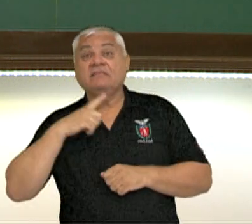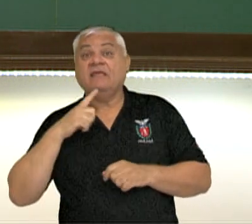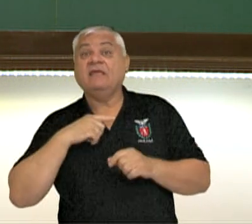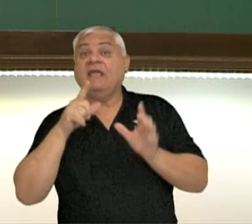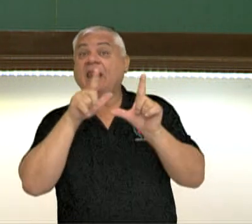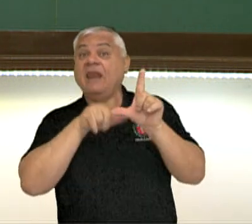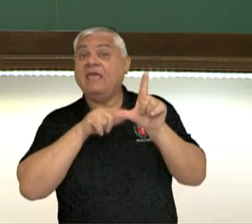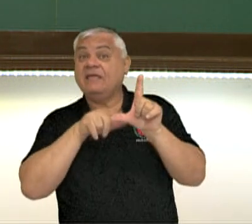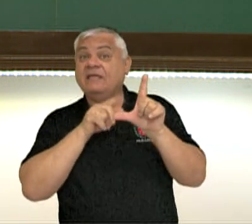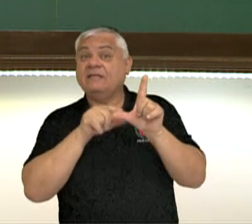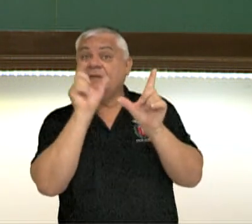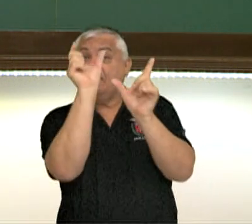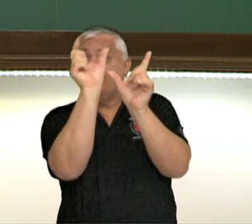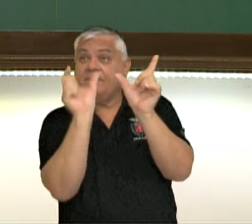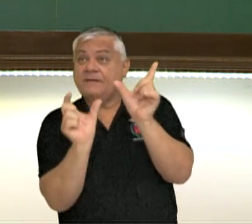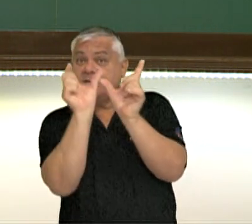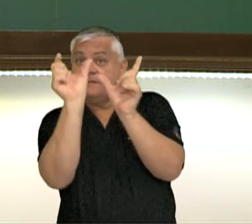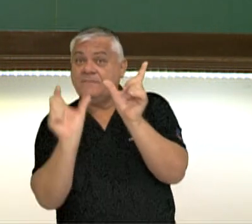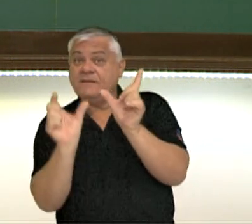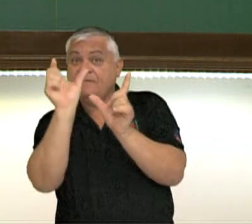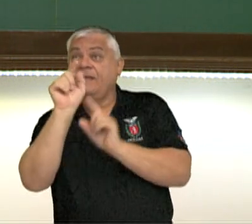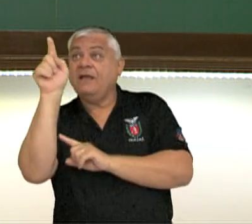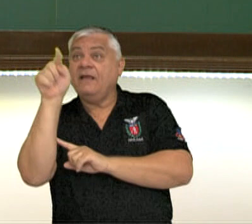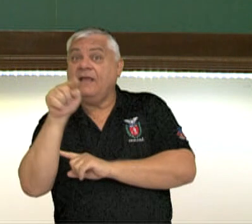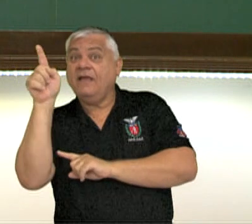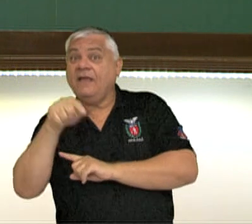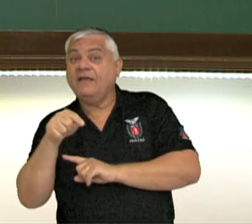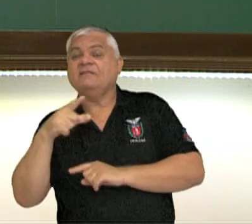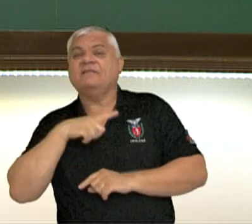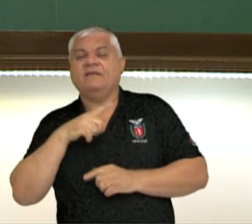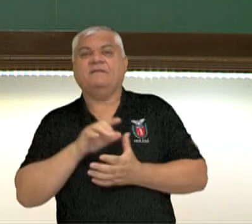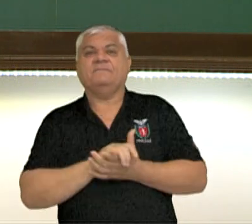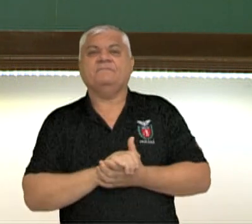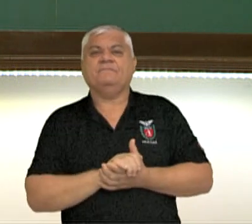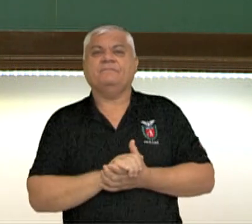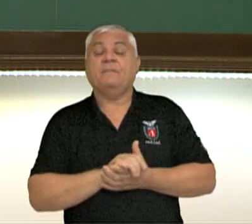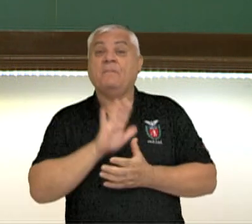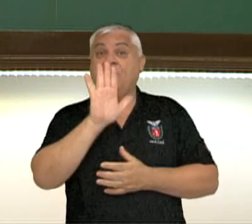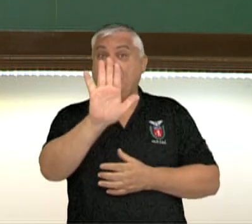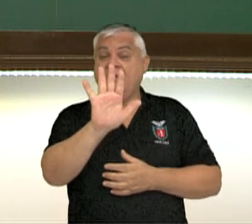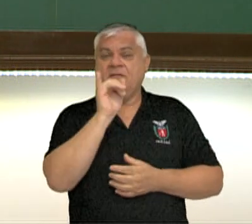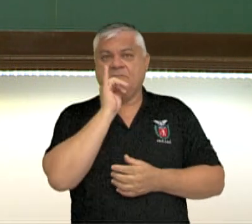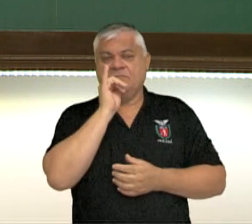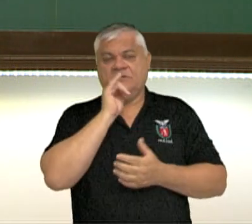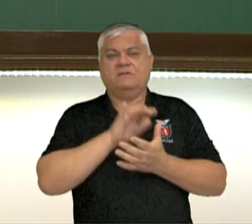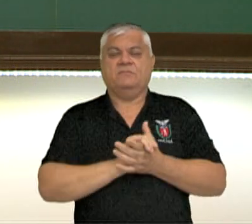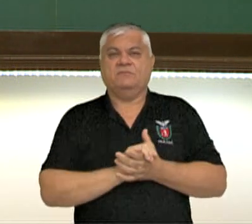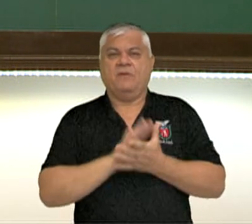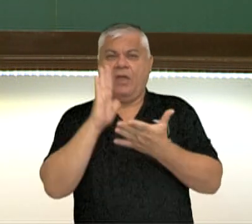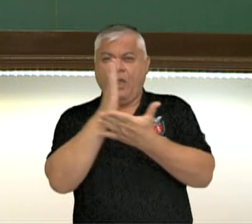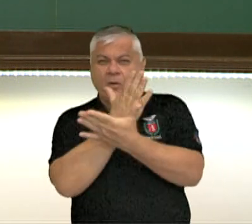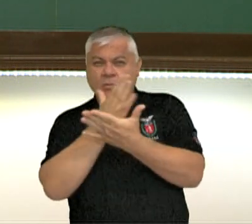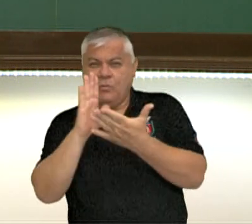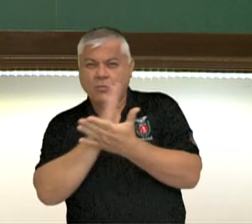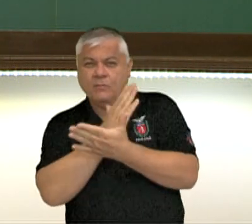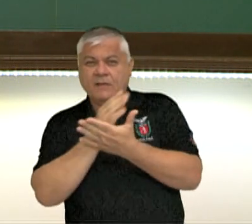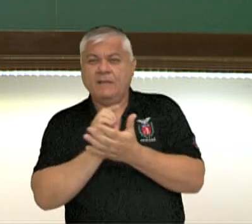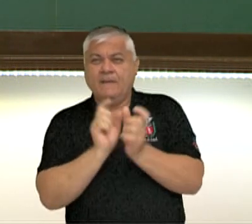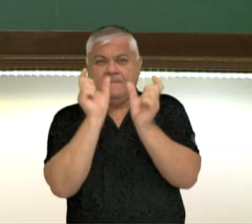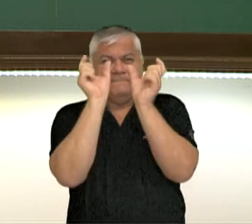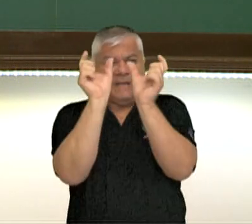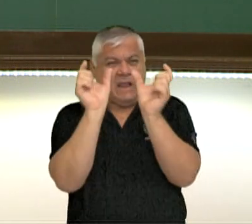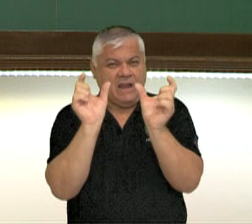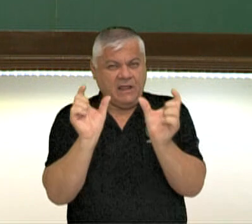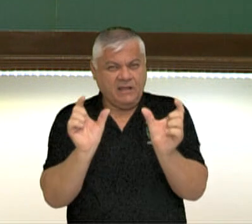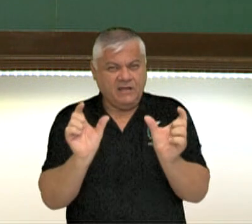podem ter ali as suas terminações. Para isso, Quando certas palavras terminam com algumas